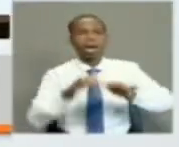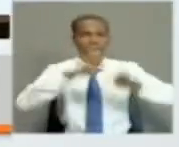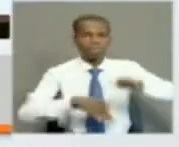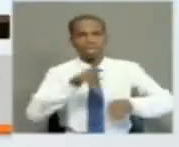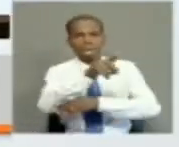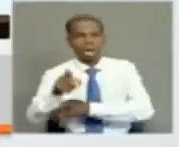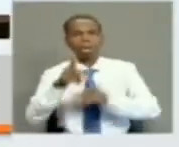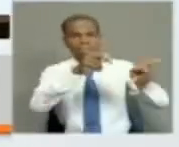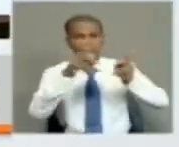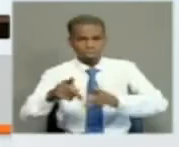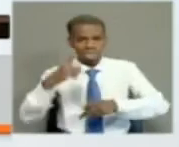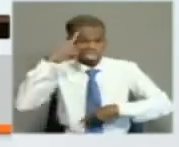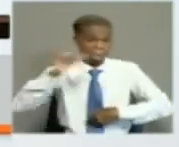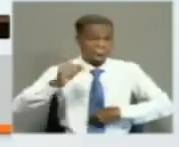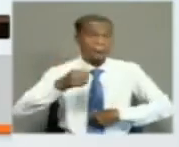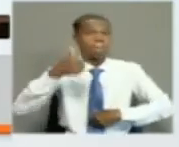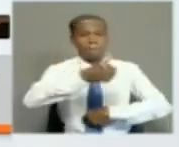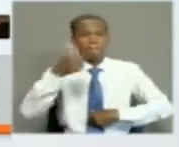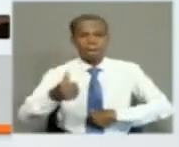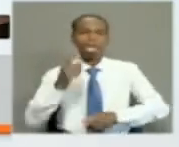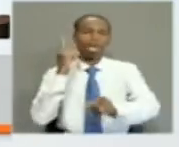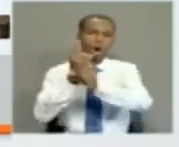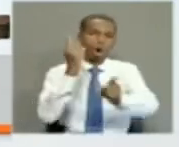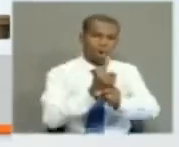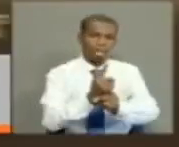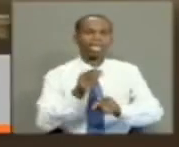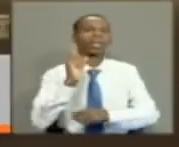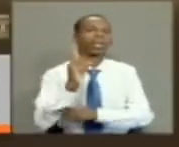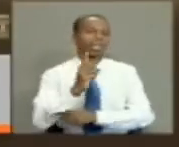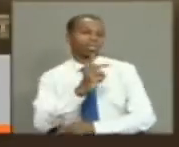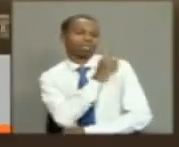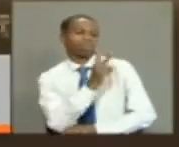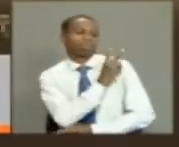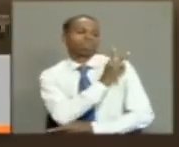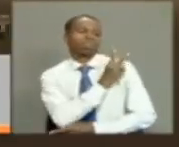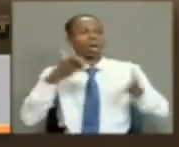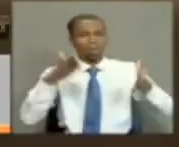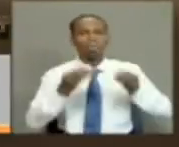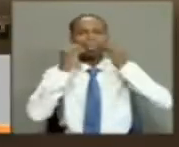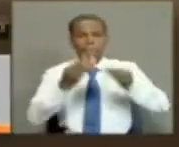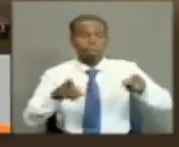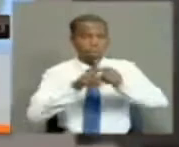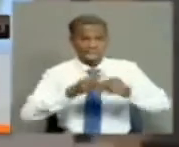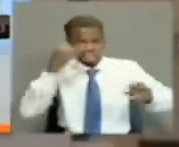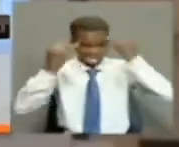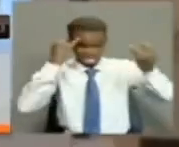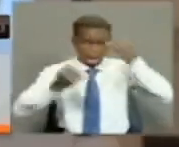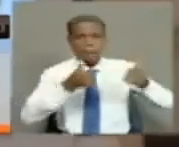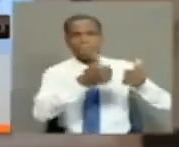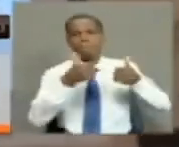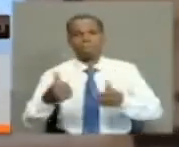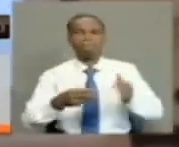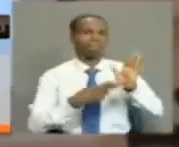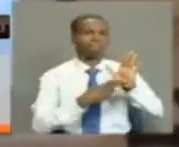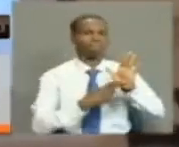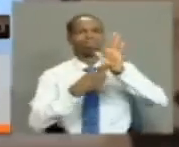estão interessadas em resolver esses problemas, nós encontramos as universidades. Para encontrar possíveis alternativas, foi